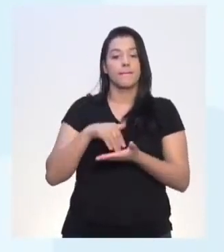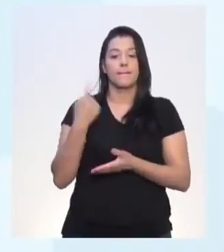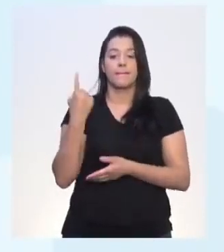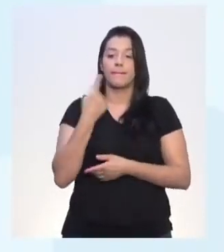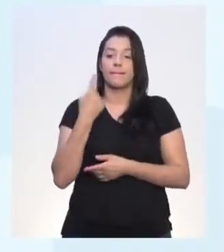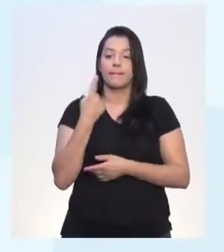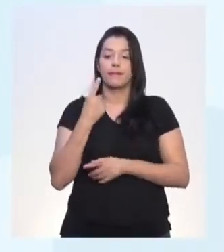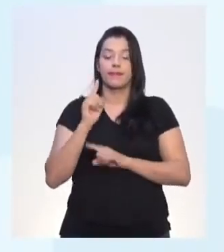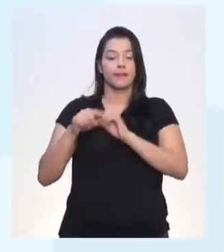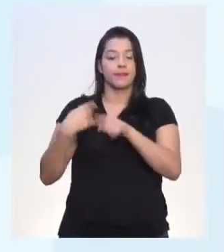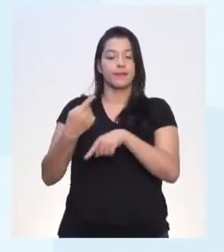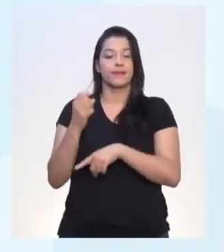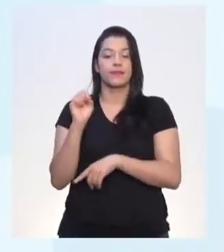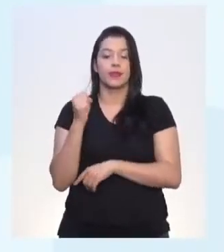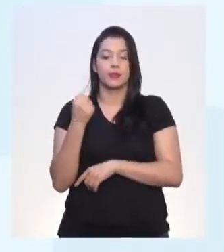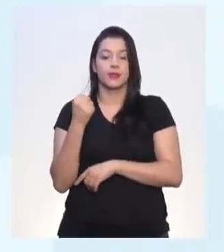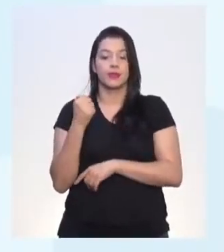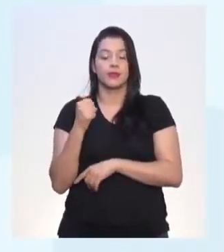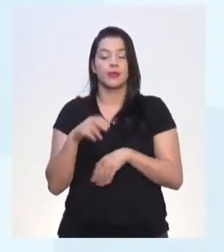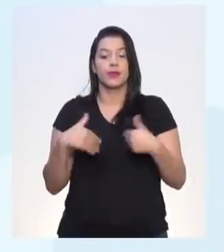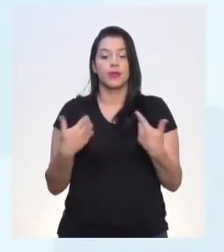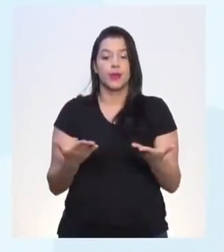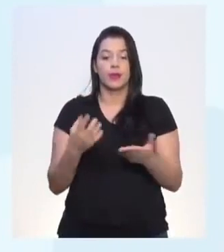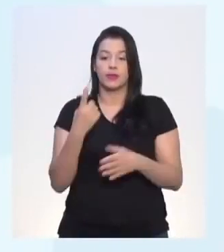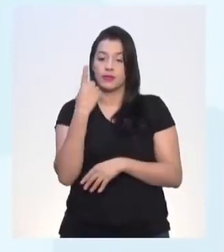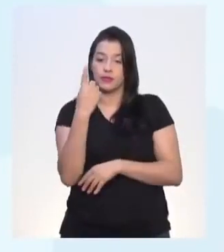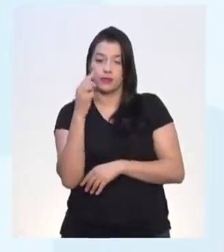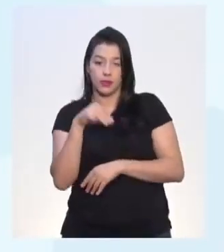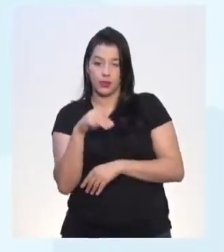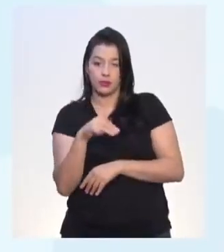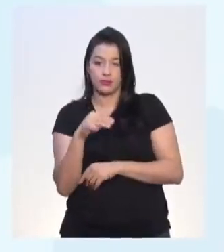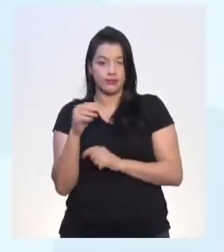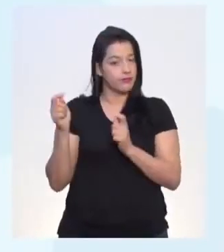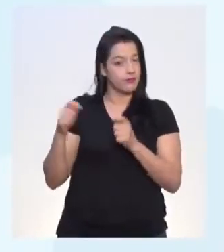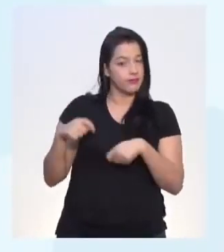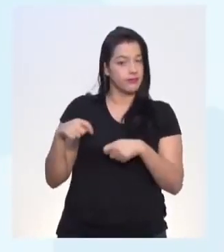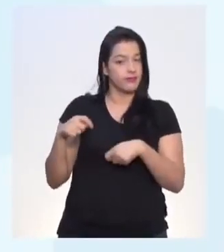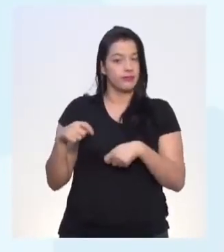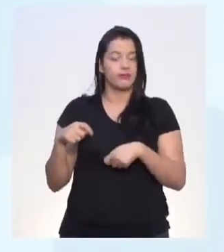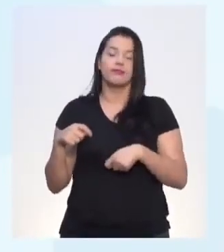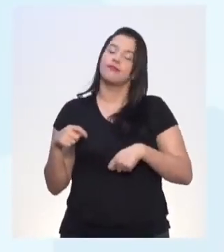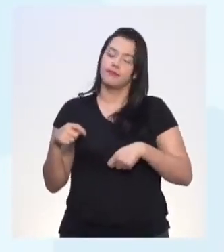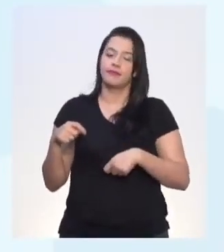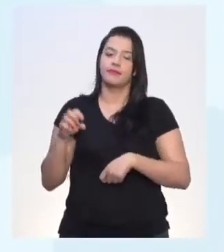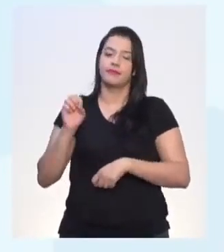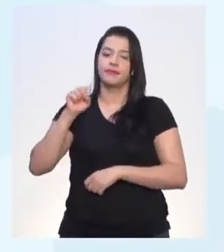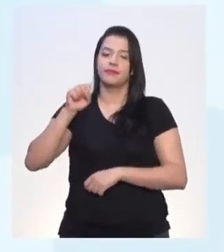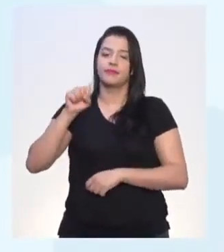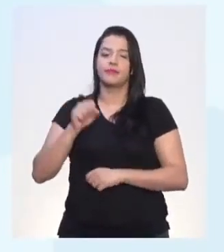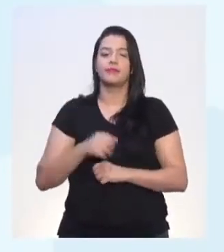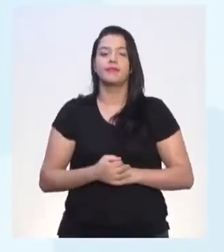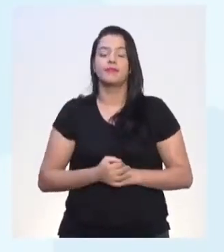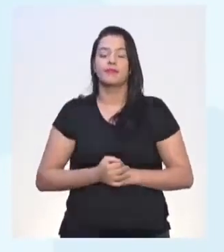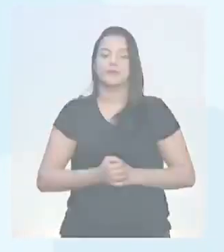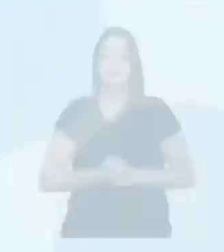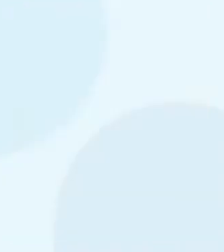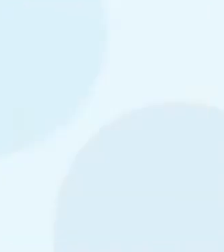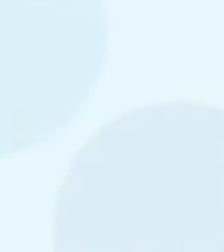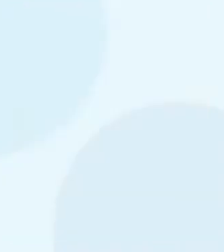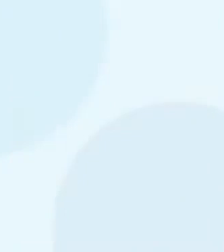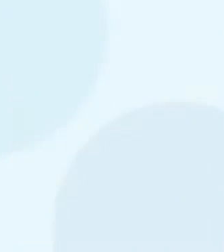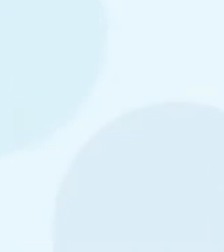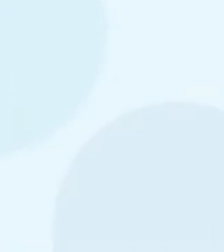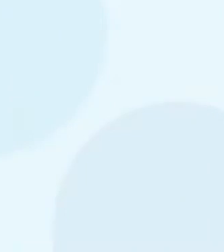que passou depois das 8. Tá certo? 1 minuto, será suficiente? Sim, vamos lá. Então, vamos lá.